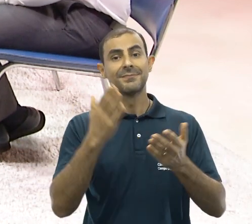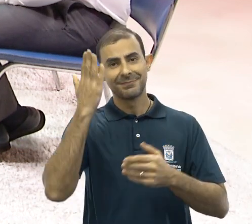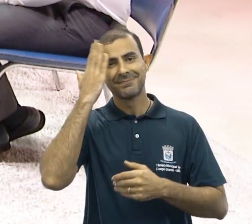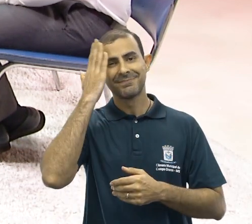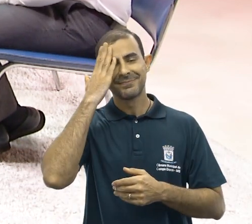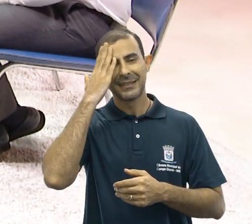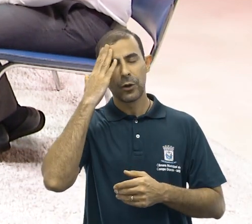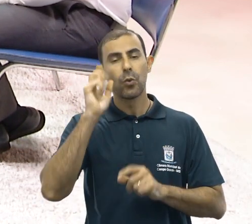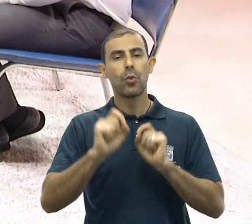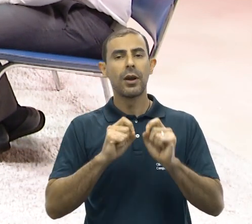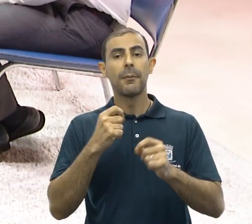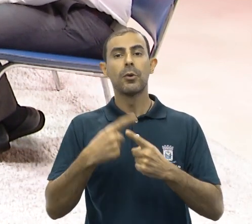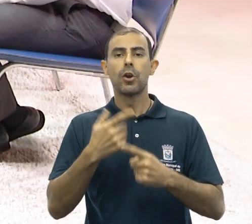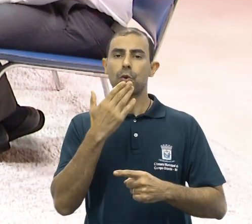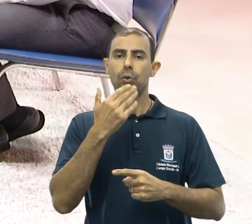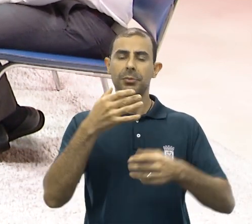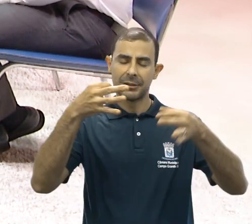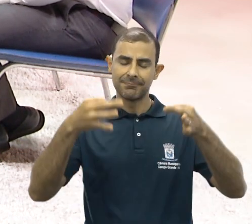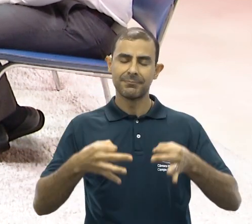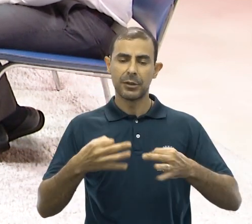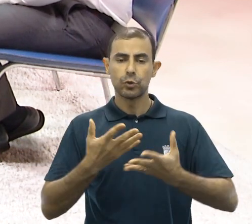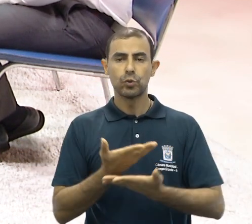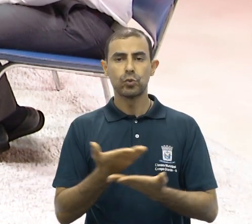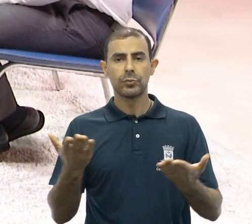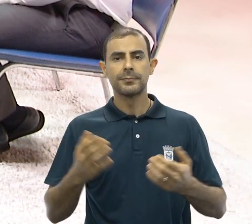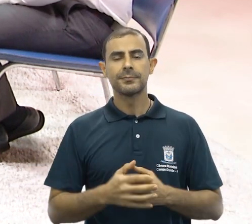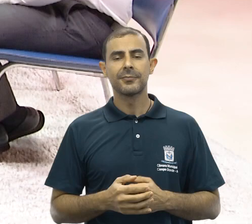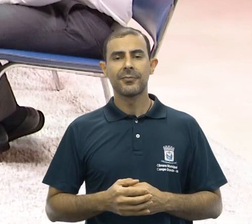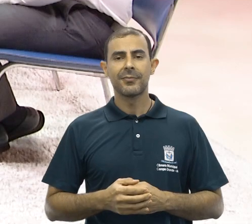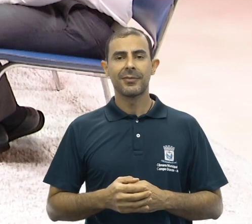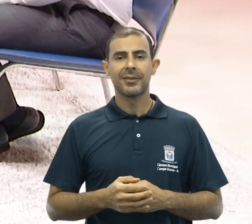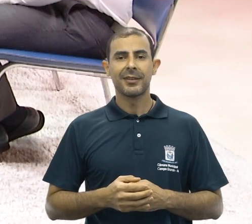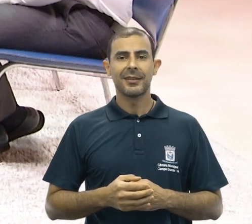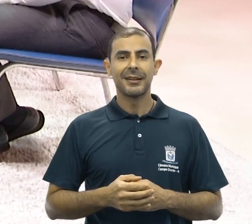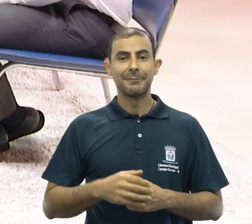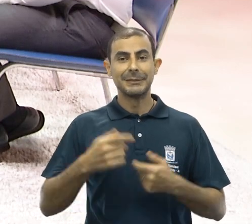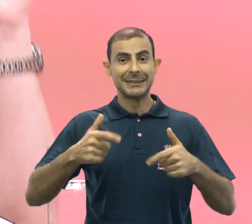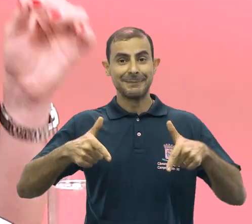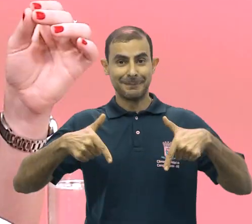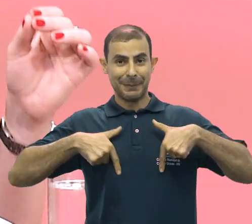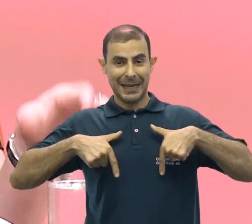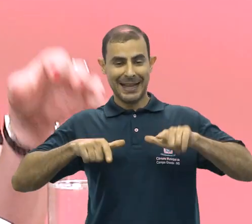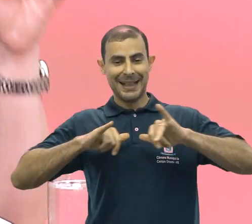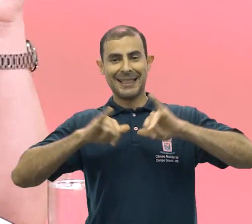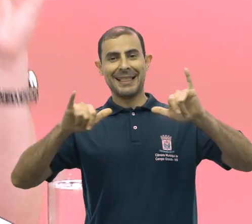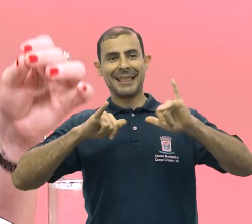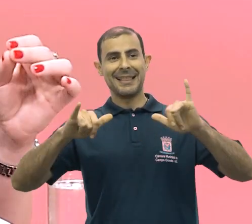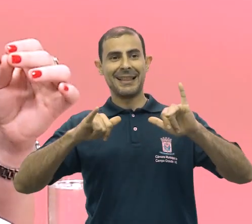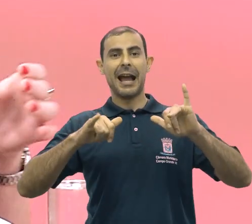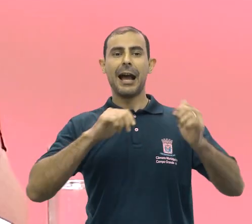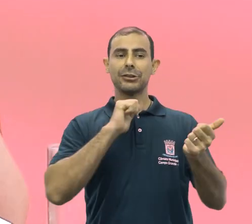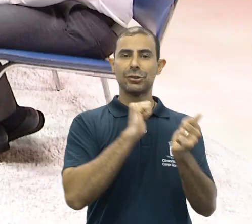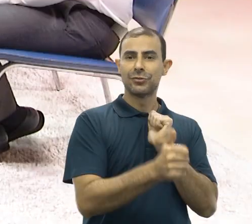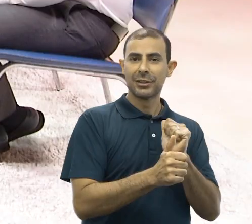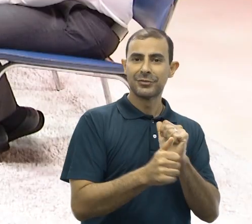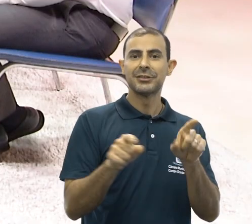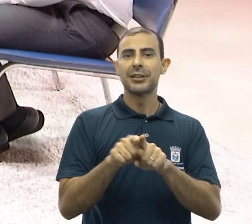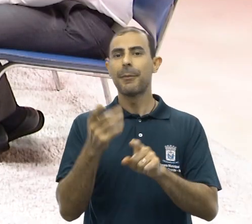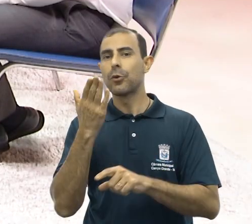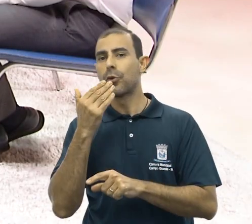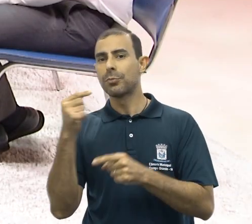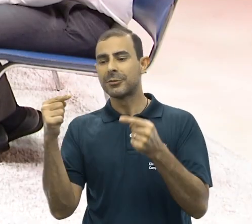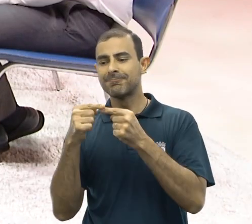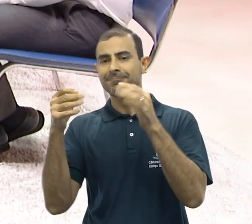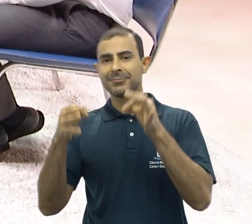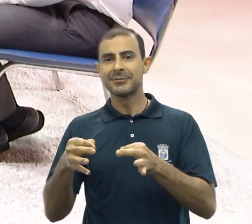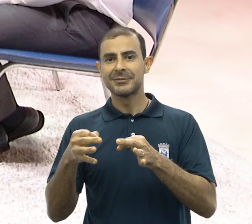gente sabe que é importante para tudo na vida, né? Acho que a gente tem que andar com uma plaquinha, né? Atividade física, alimentação saudável, porque para tudo